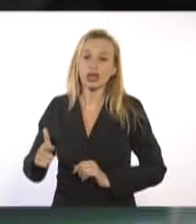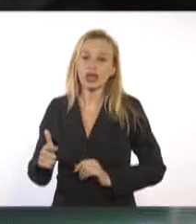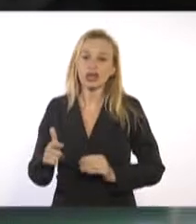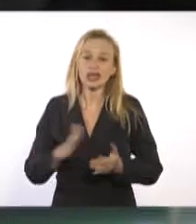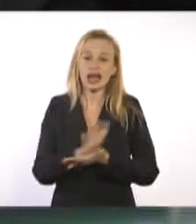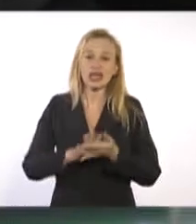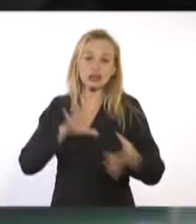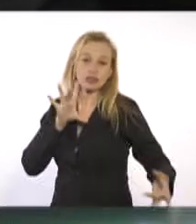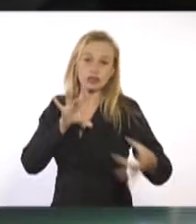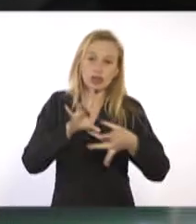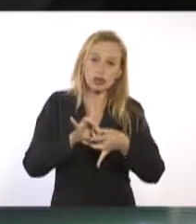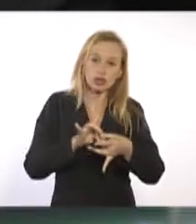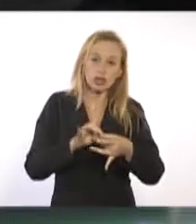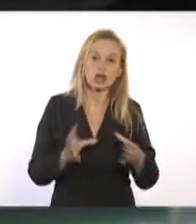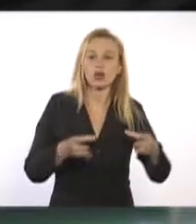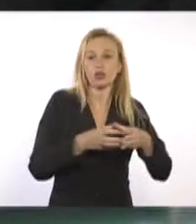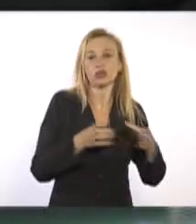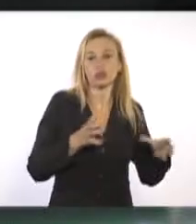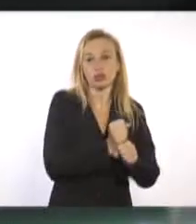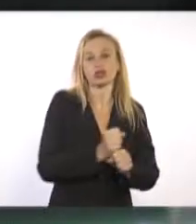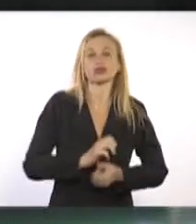vinculação à Comissão de Tributação.